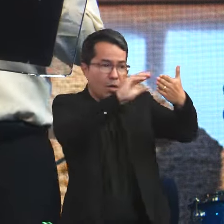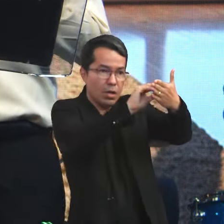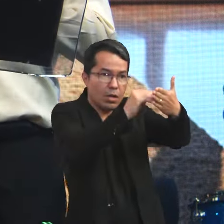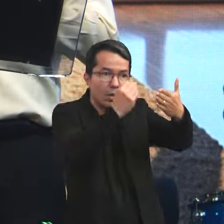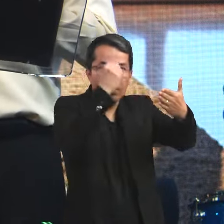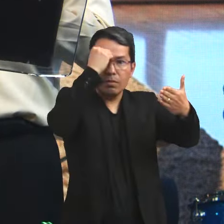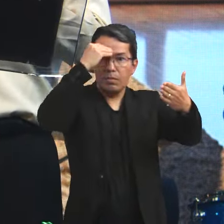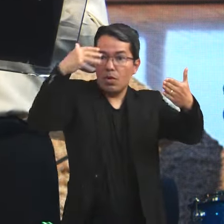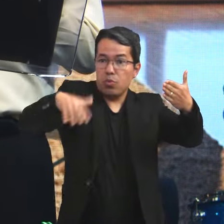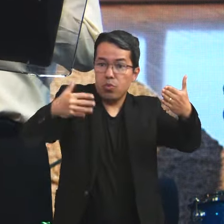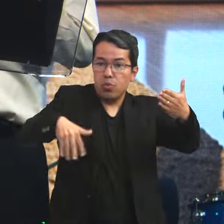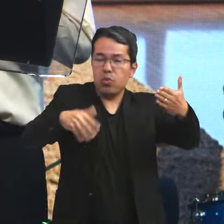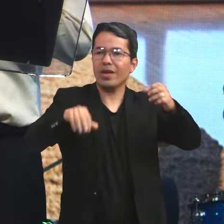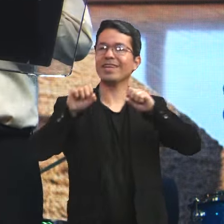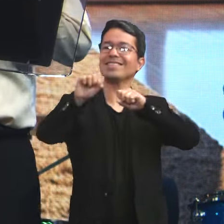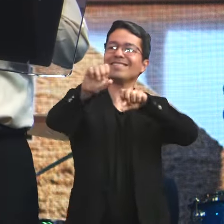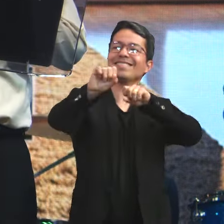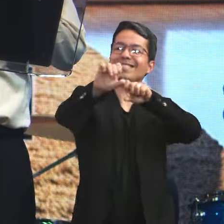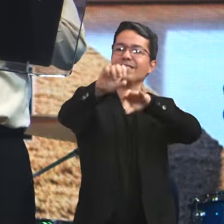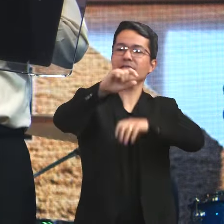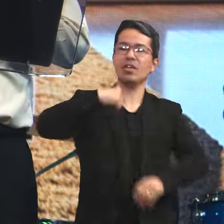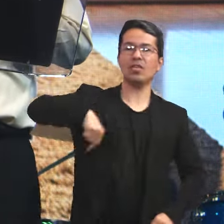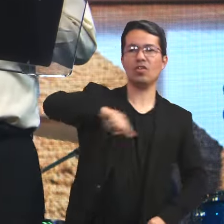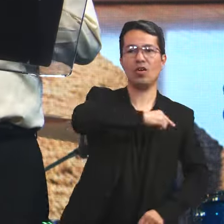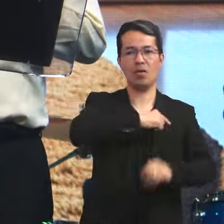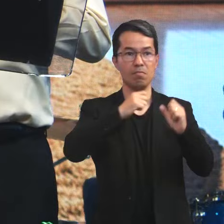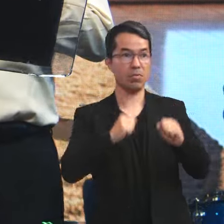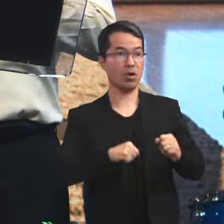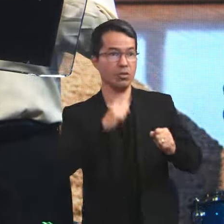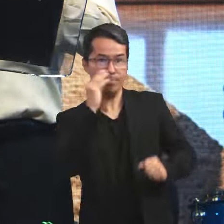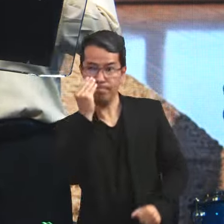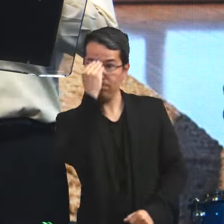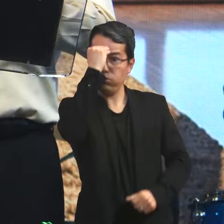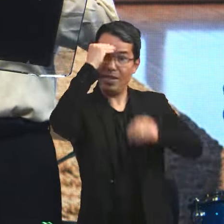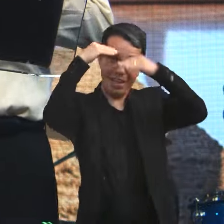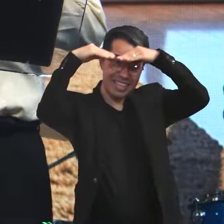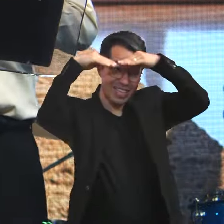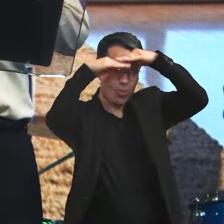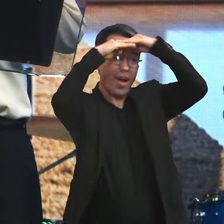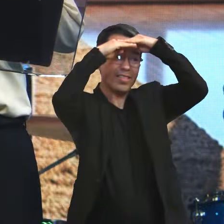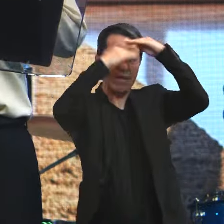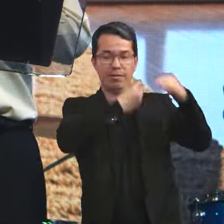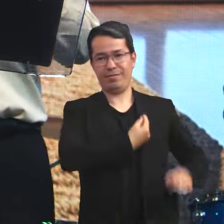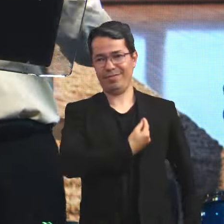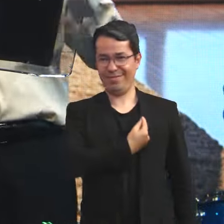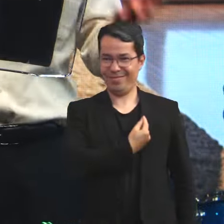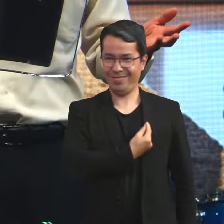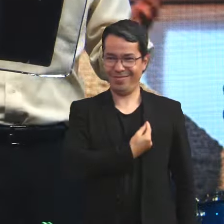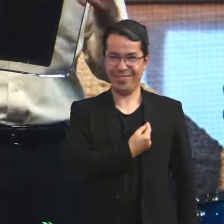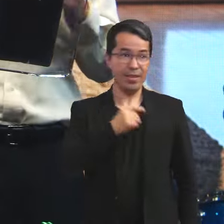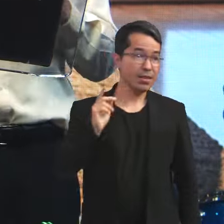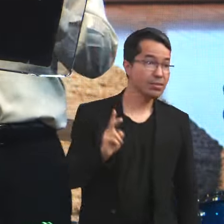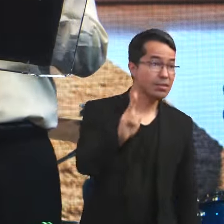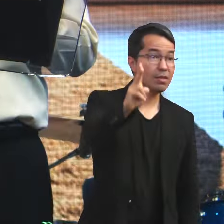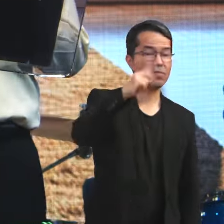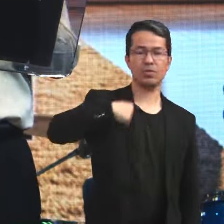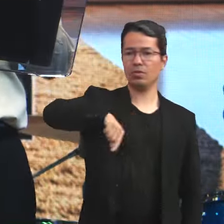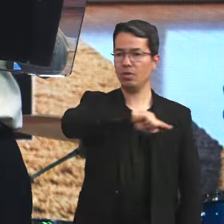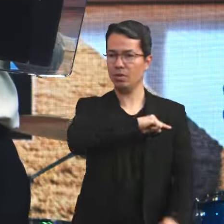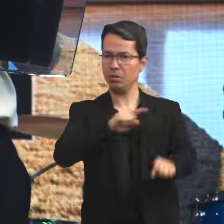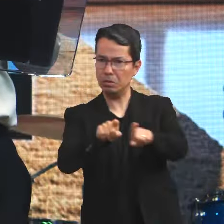prosas que viens que podemos levar as nosas vidasi que em